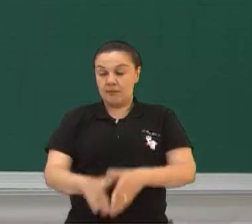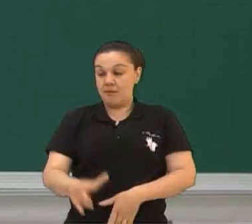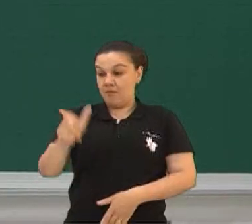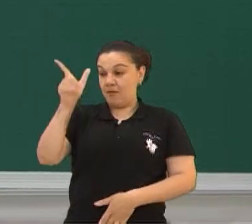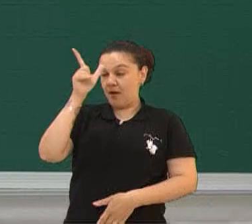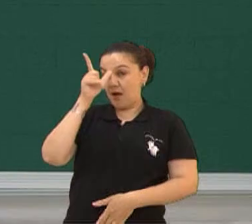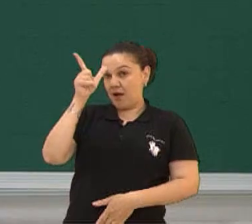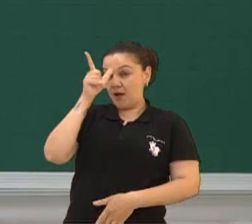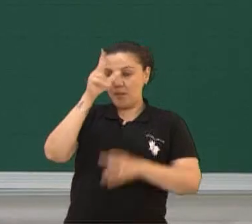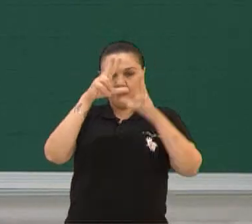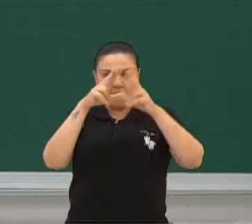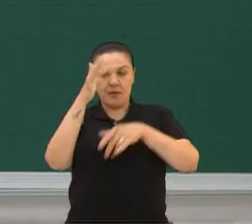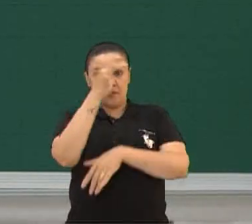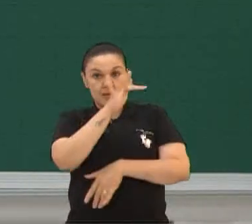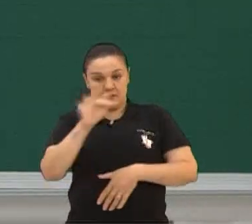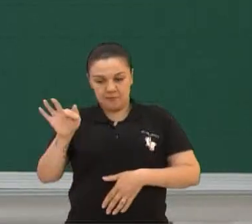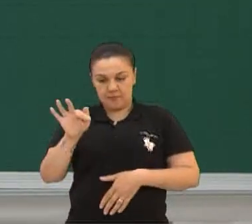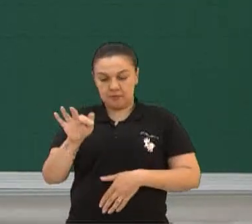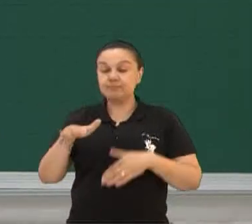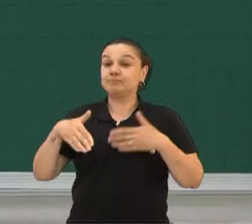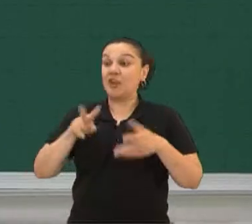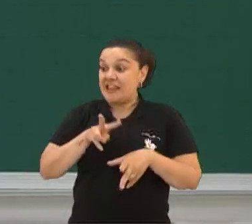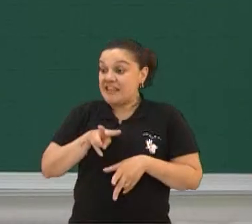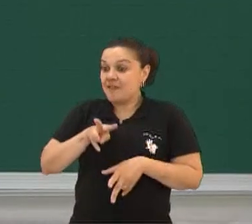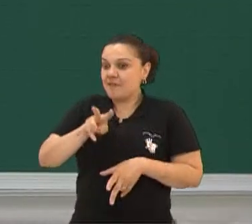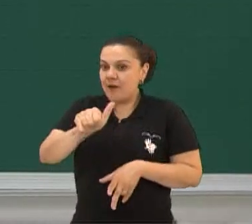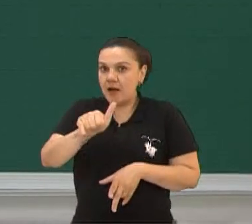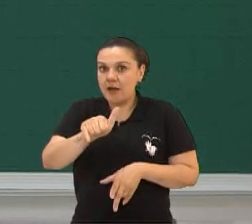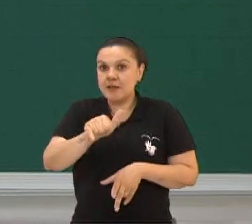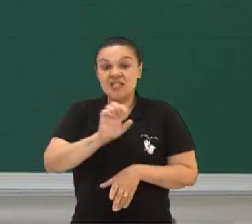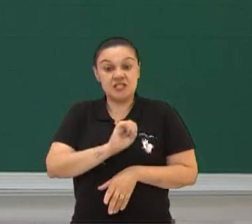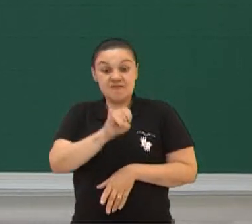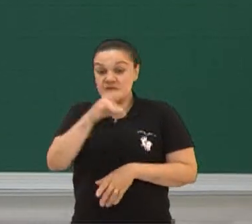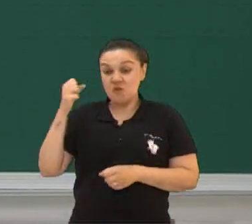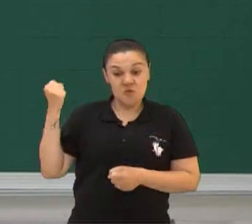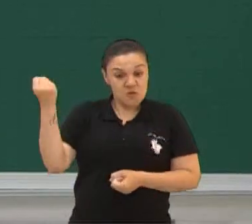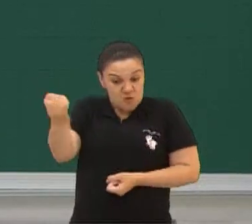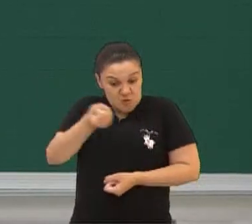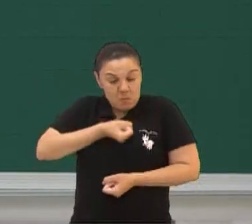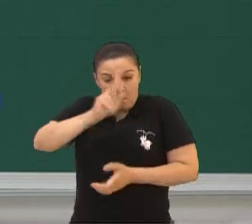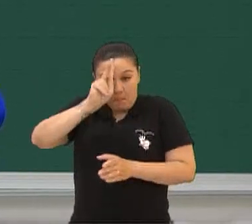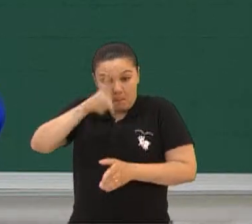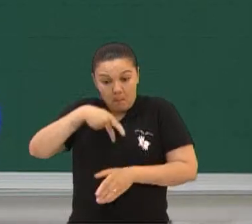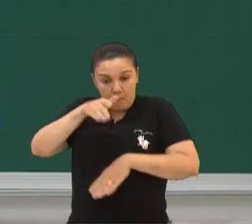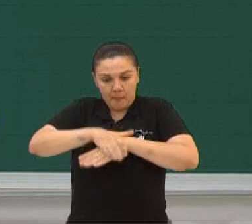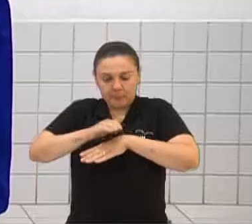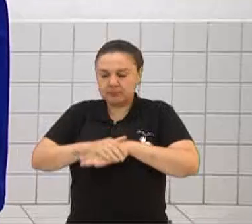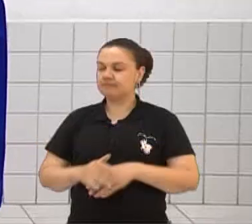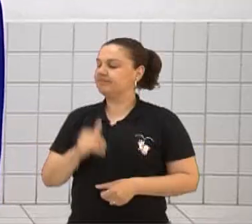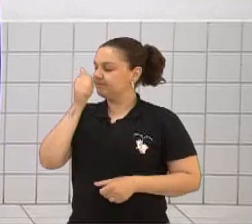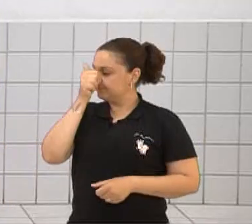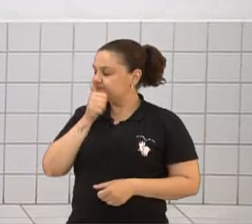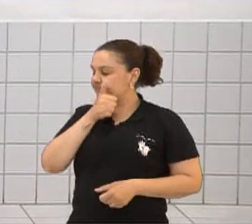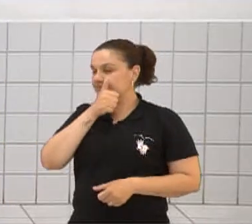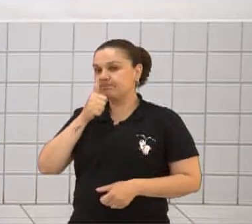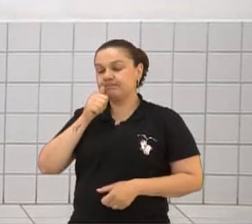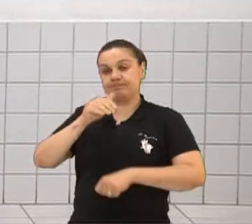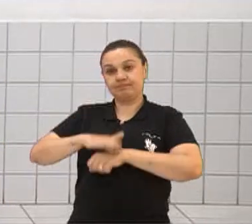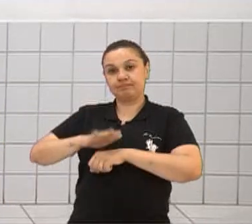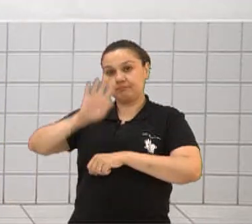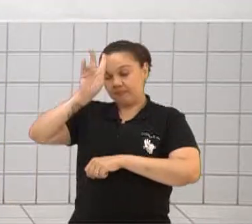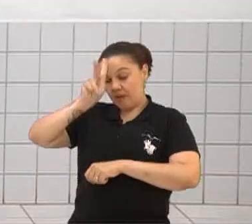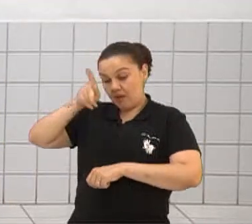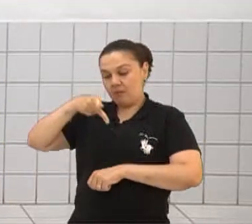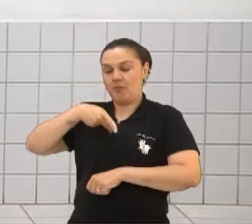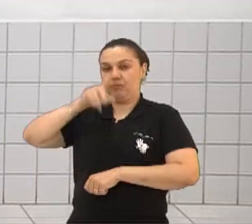preso. E, aliás, ele seria preso, né, caso ele não cometesse suicídio. Ele teve uma morte trágica,